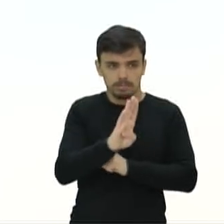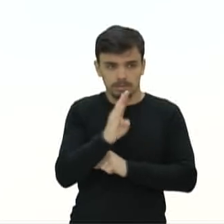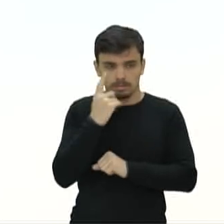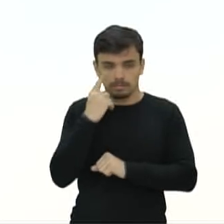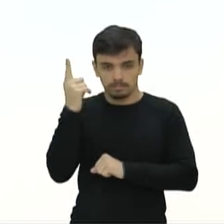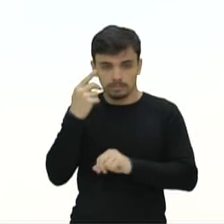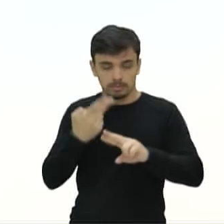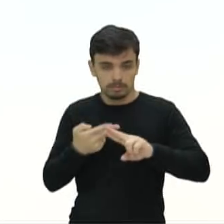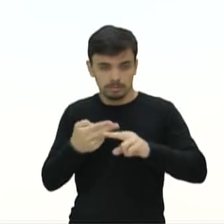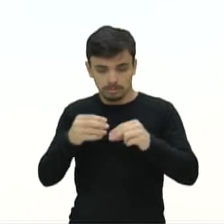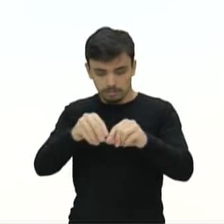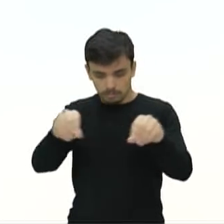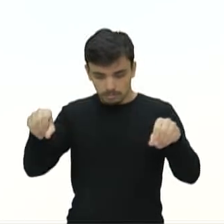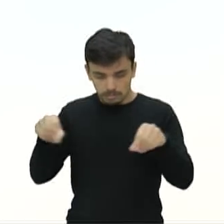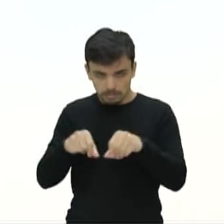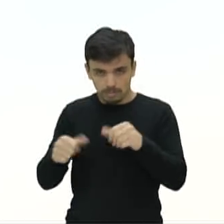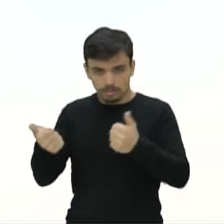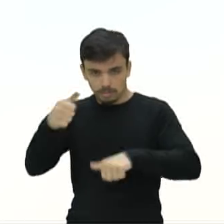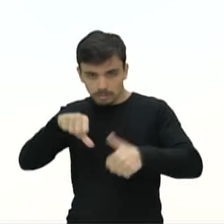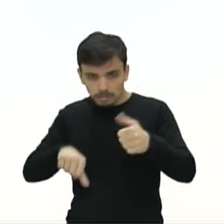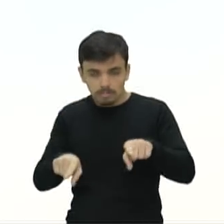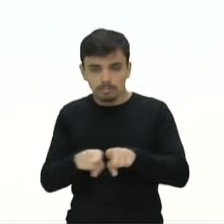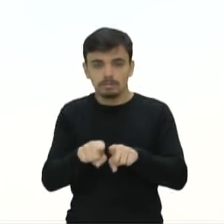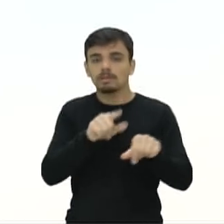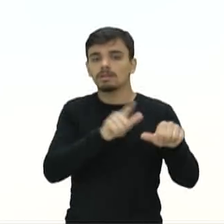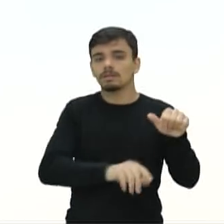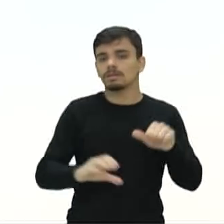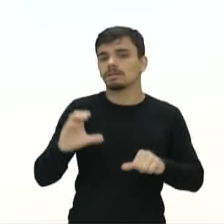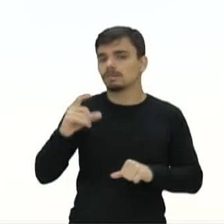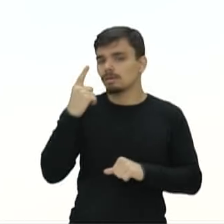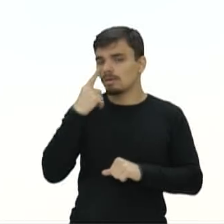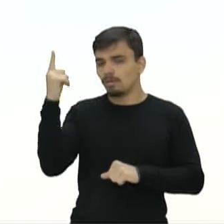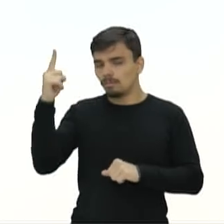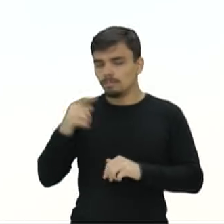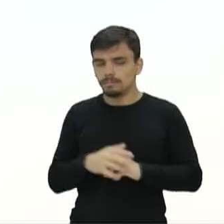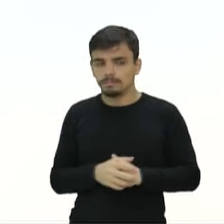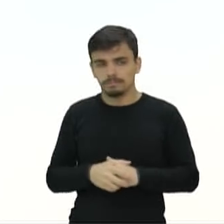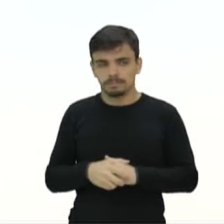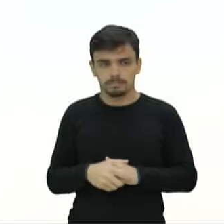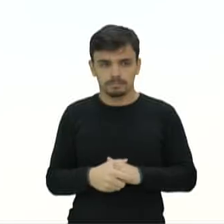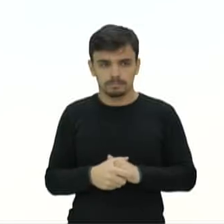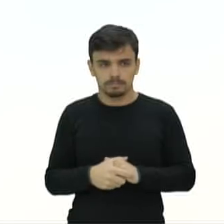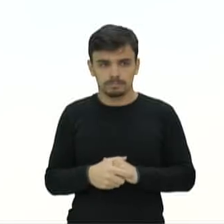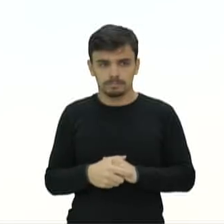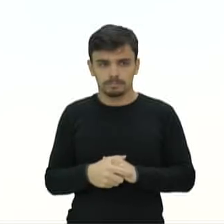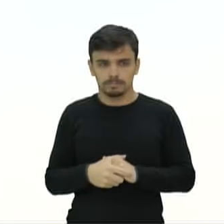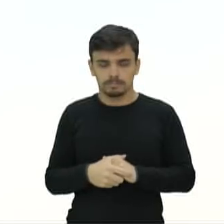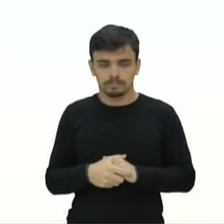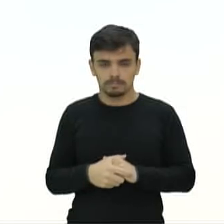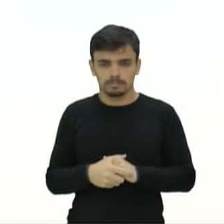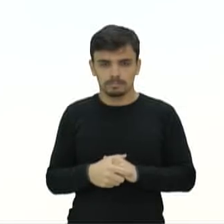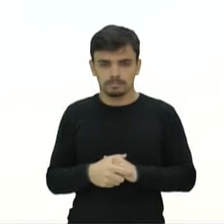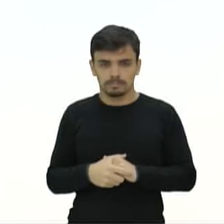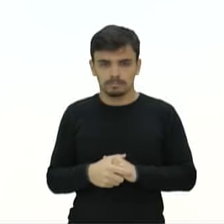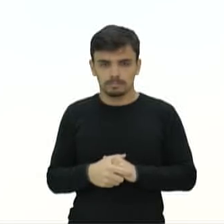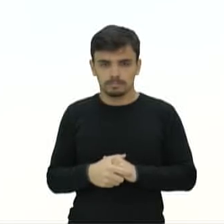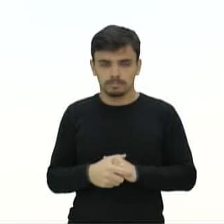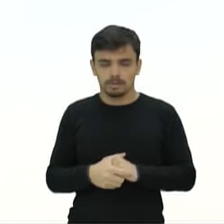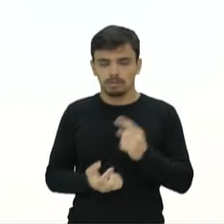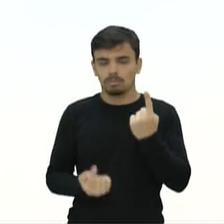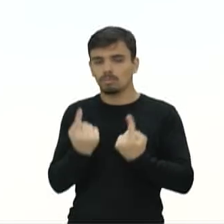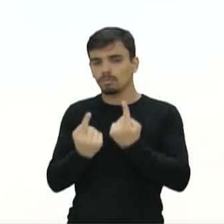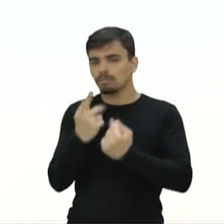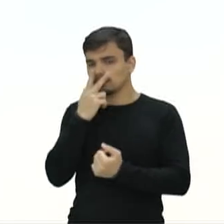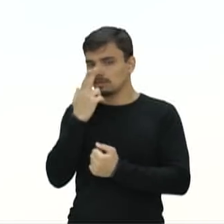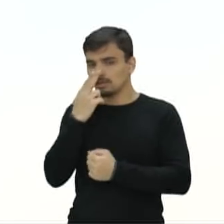de fertilizantes químicos. Ou letra C, clima árido e técnica rudimentar de limpeza do solo. O que você